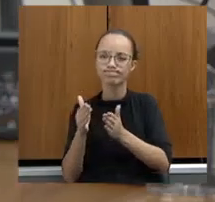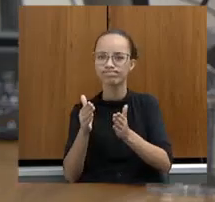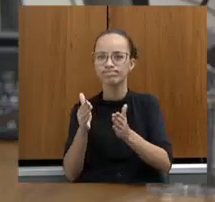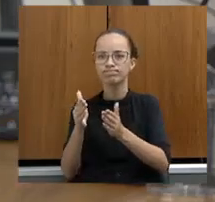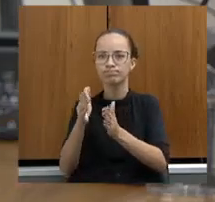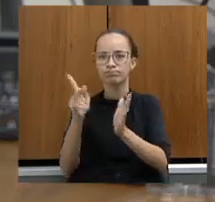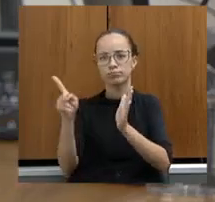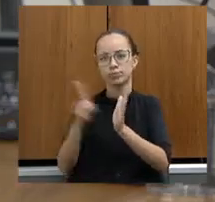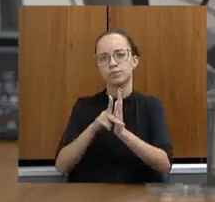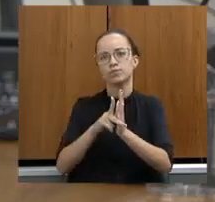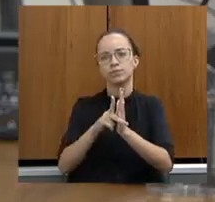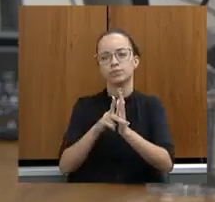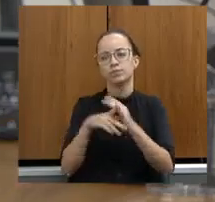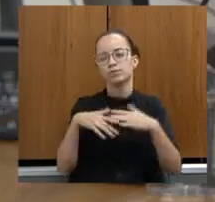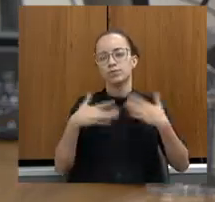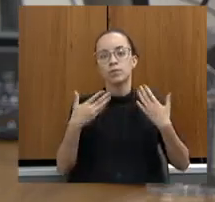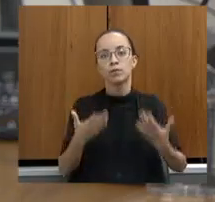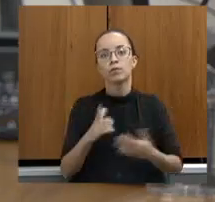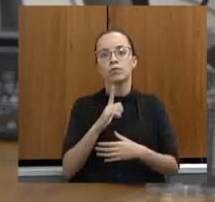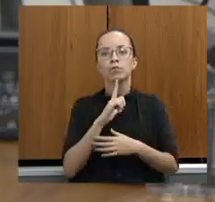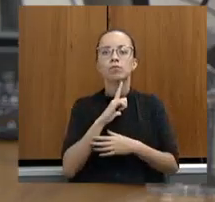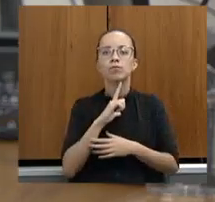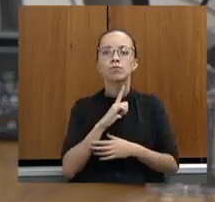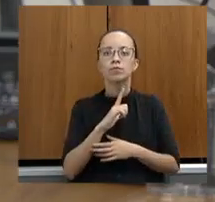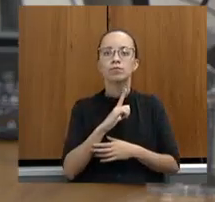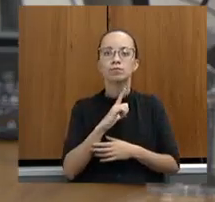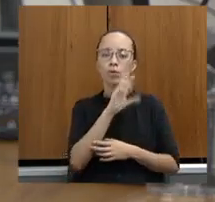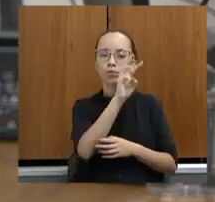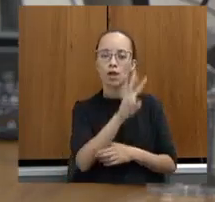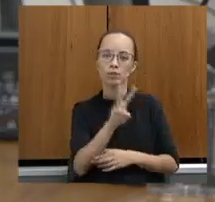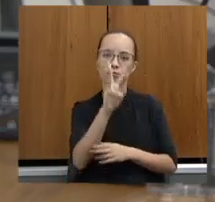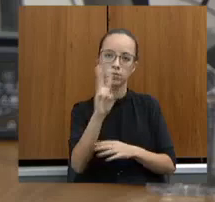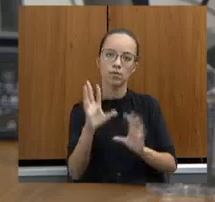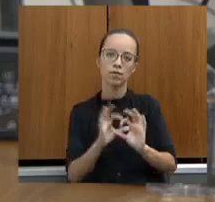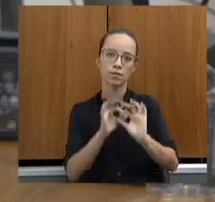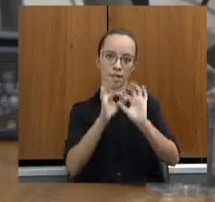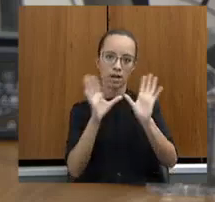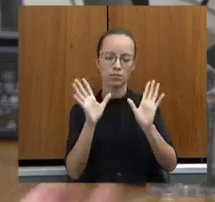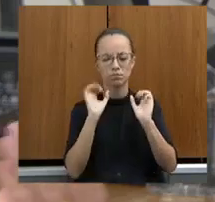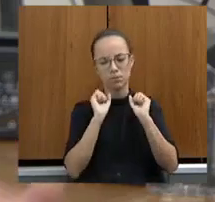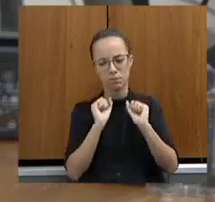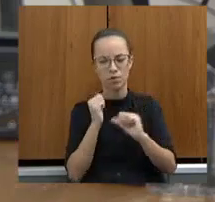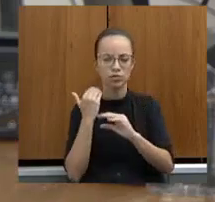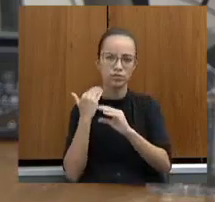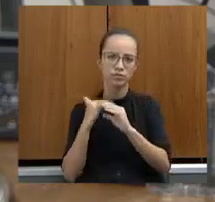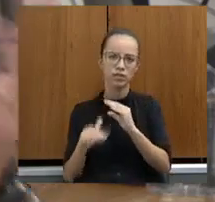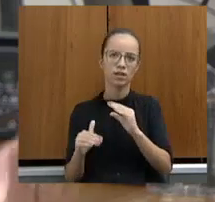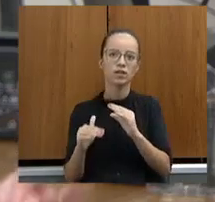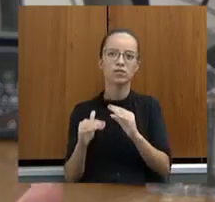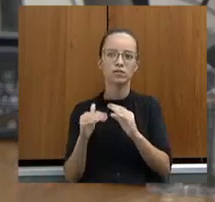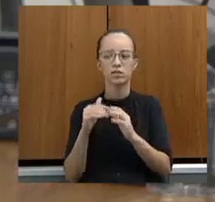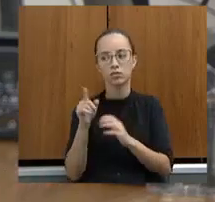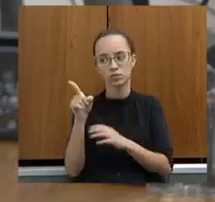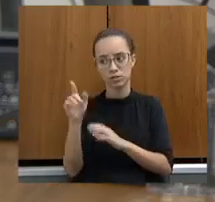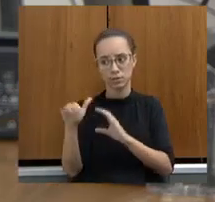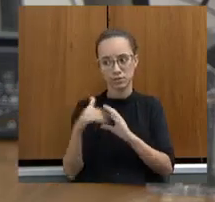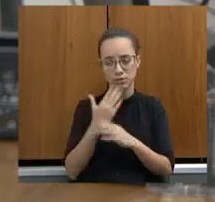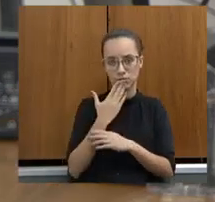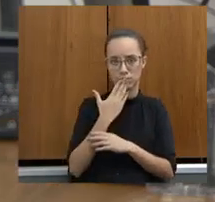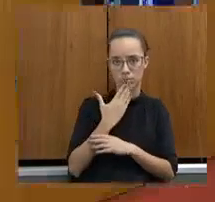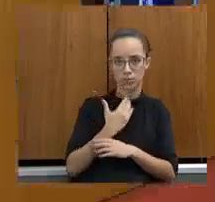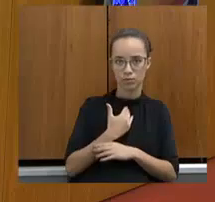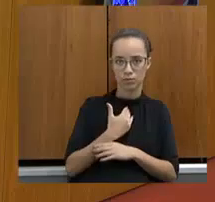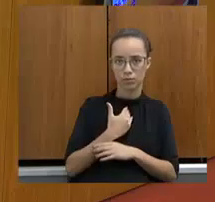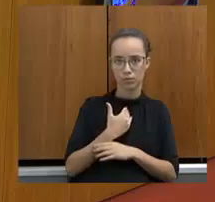isso está disponível já no site Mas a gente pode enviar não tem só tá mandando decreto a gente manda